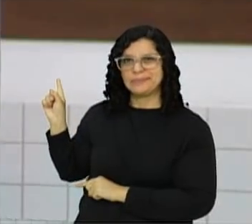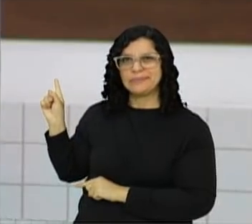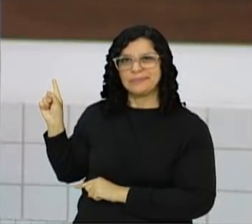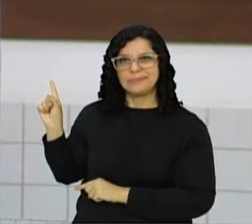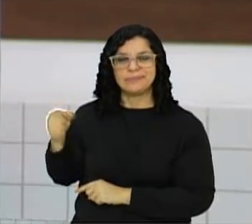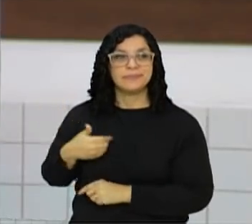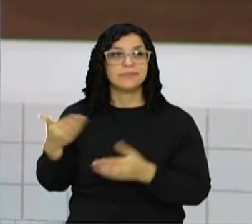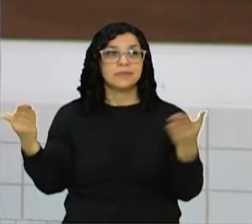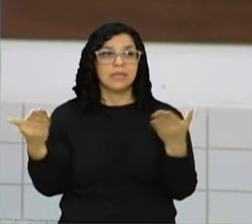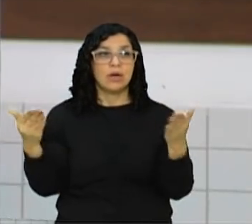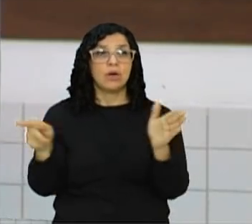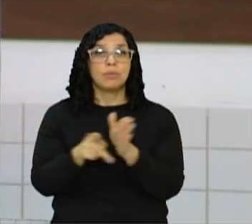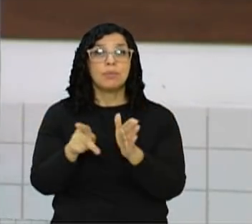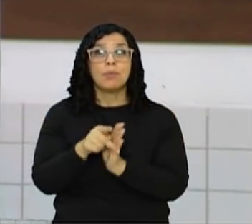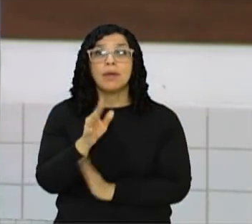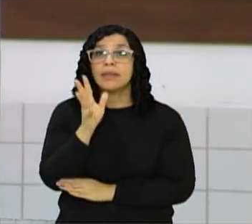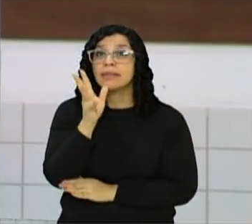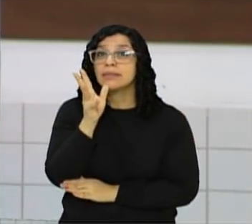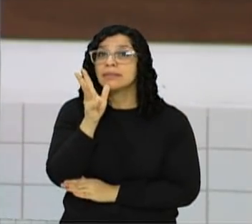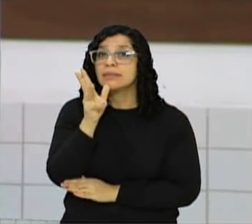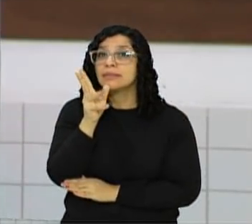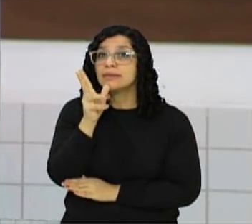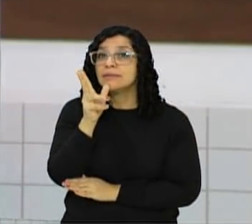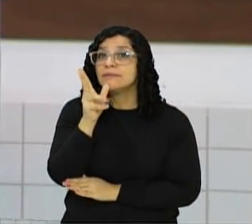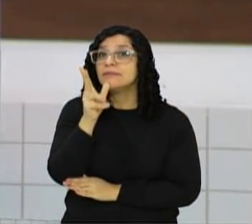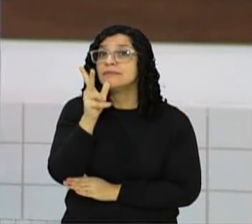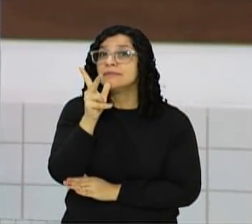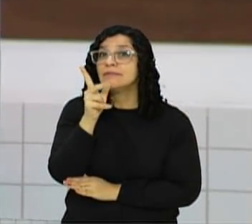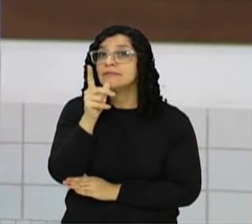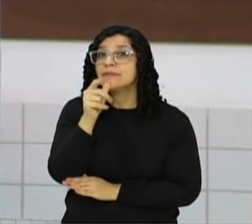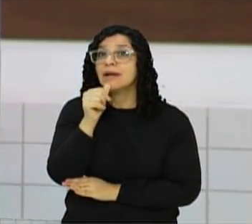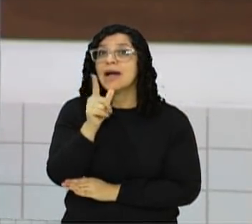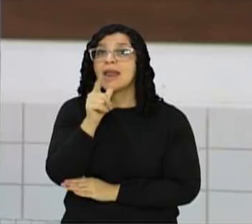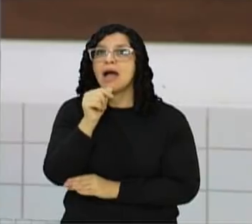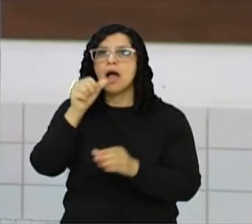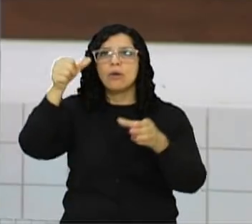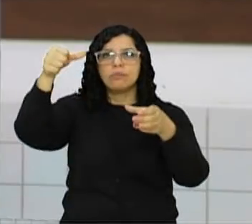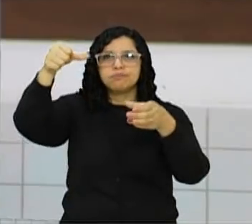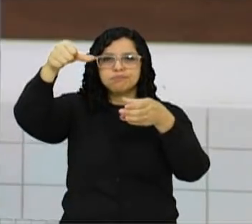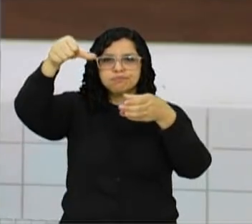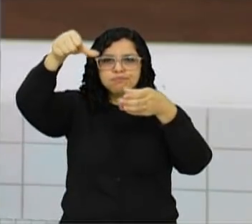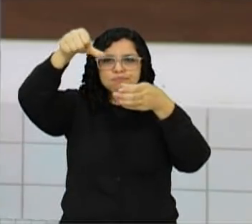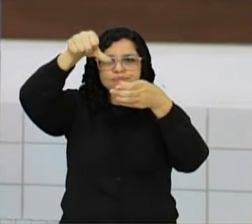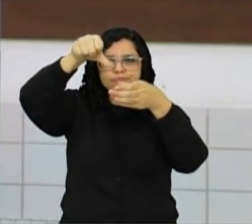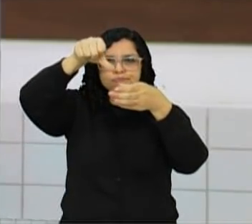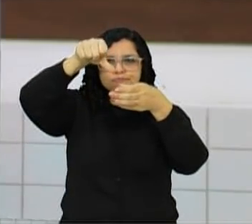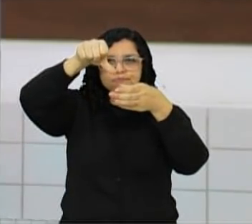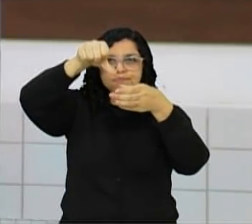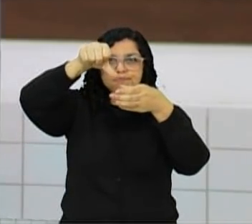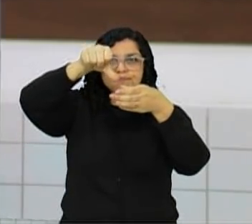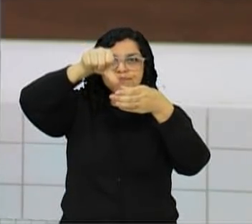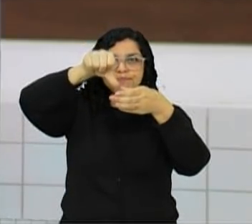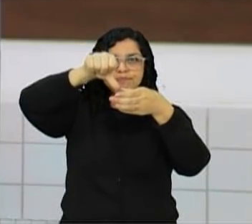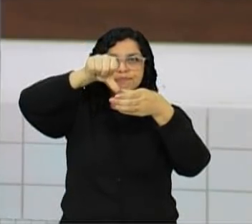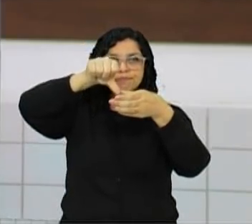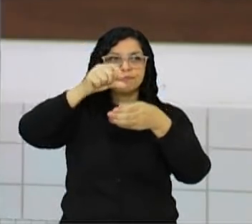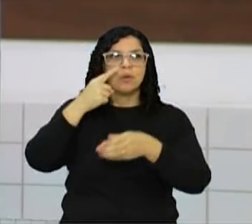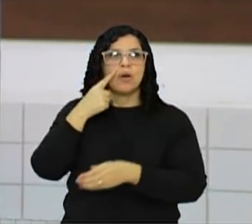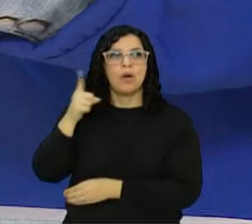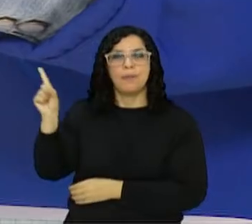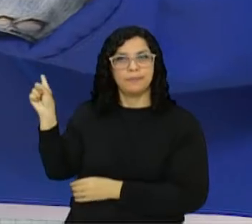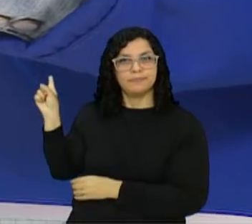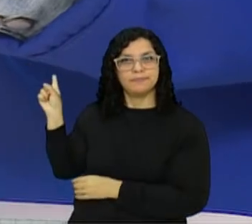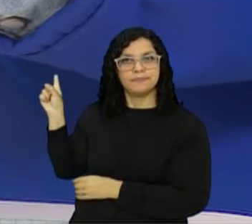Agora, devagarzinho, eu vou colocar esta água no nosso filtro. O que